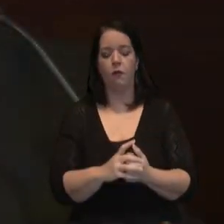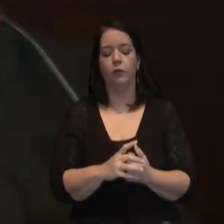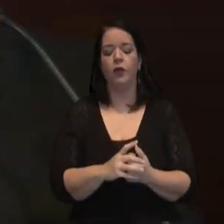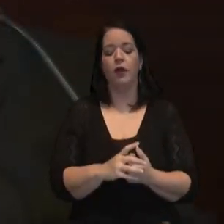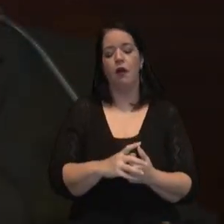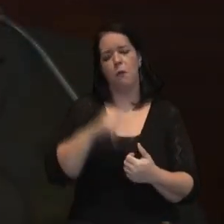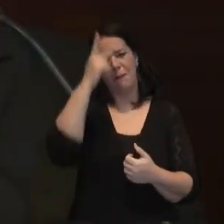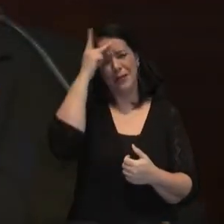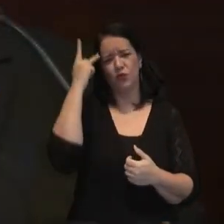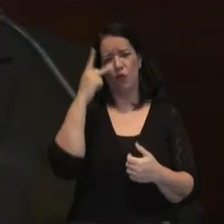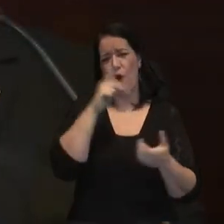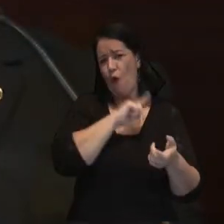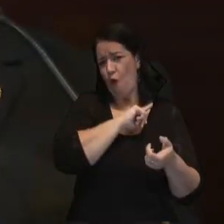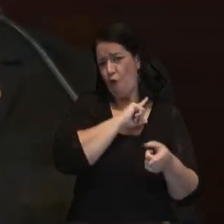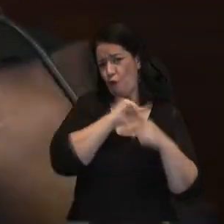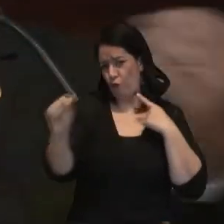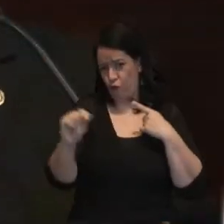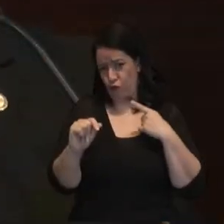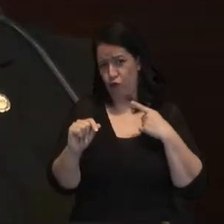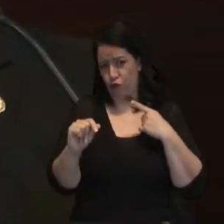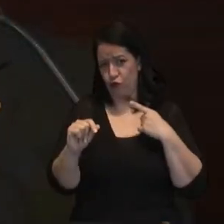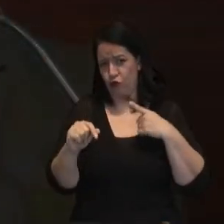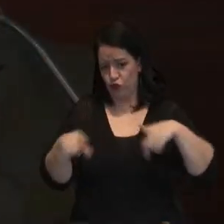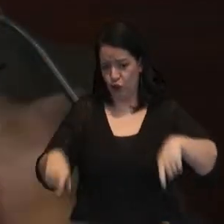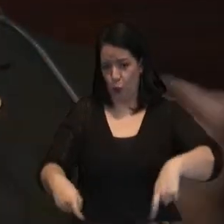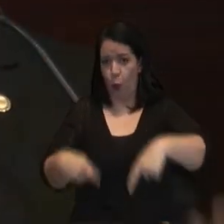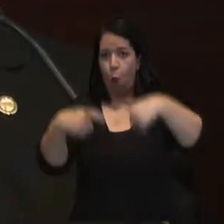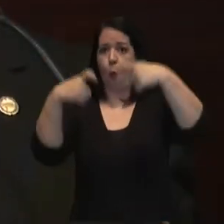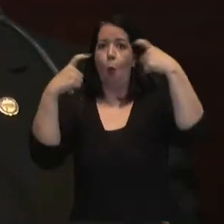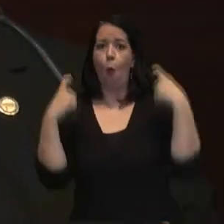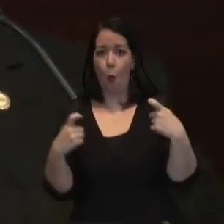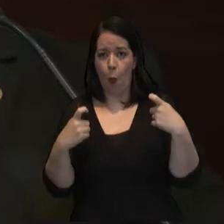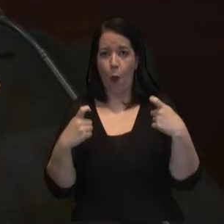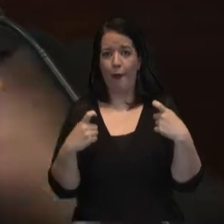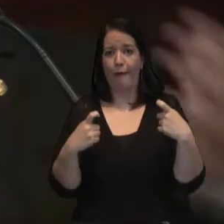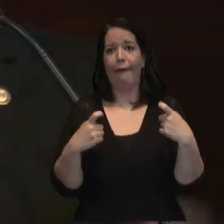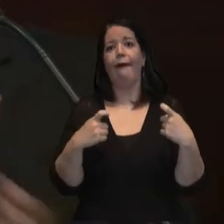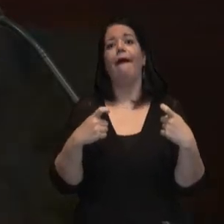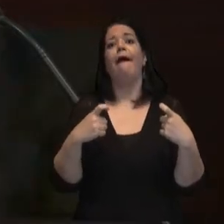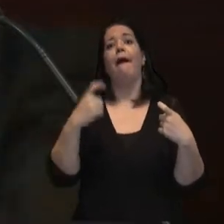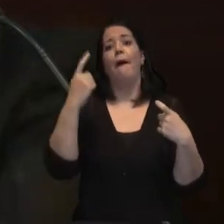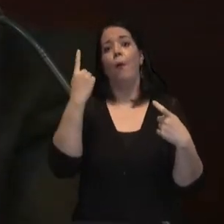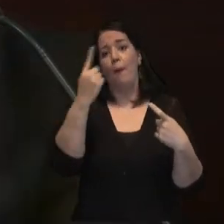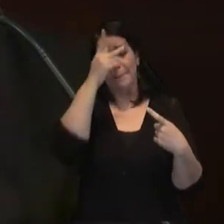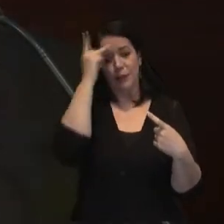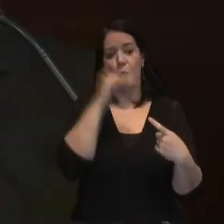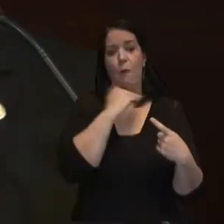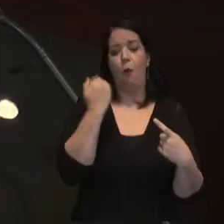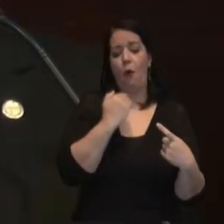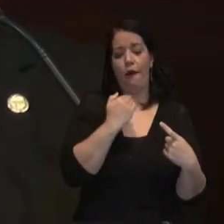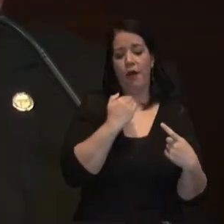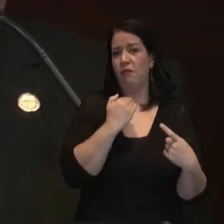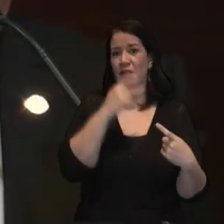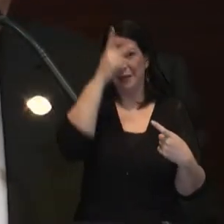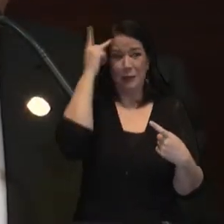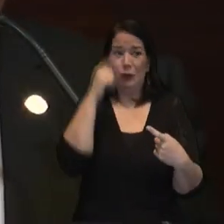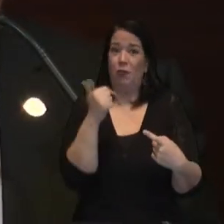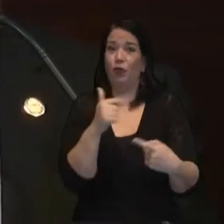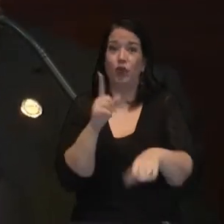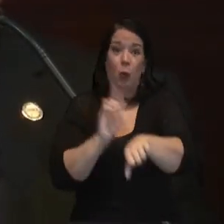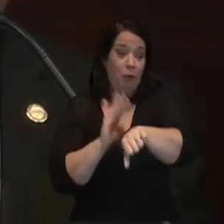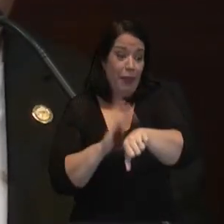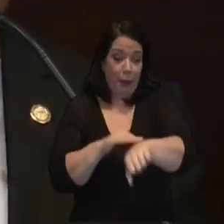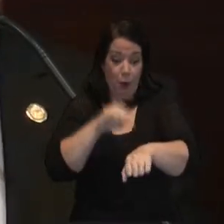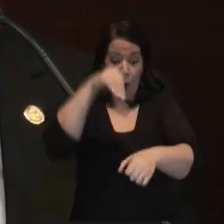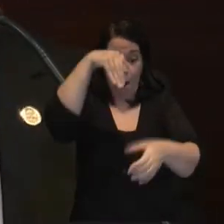um ataque dos midianitas, no momento de sepultamento, de velório, fugindo, jogaram um homem dentro ali do